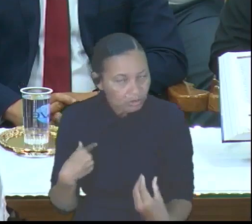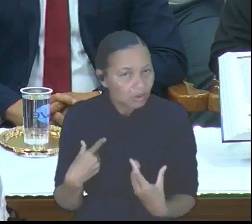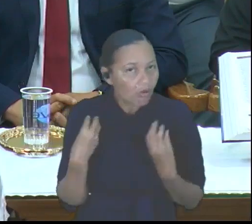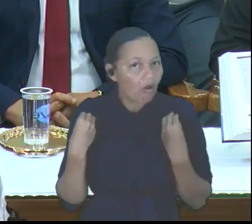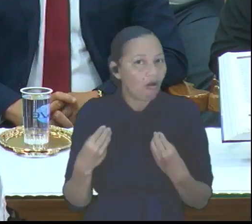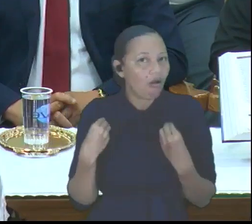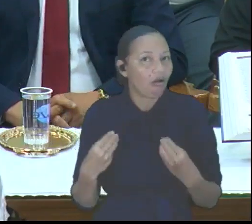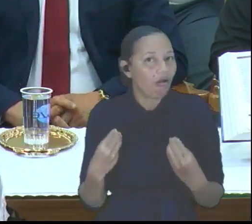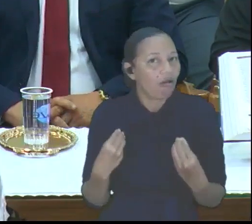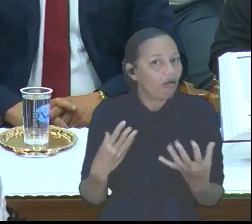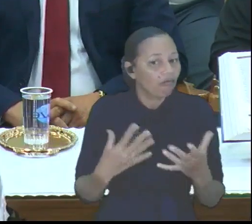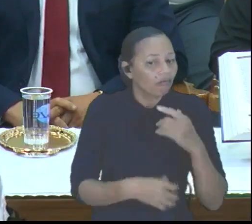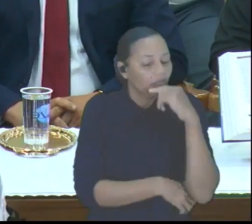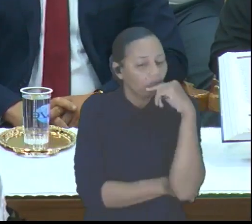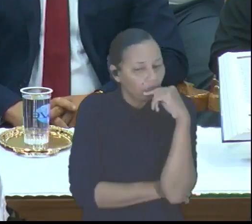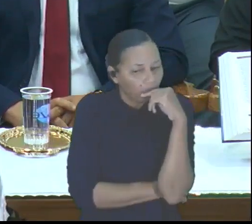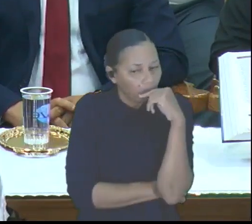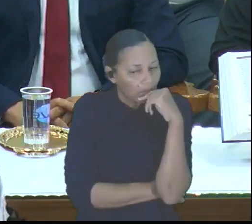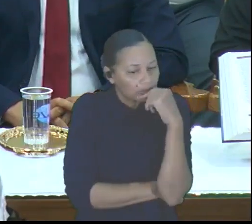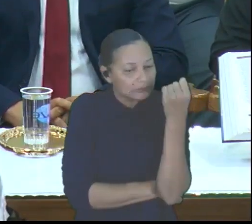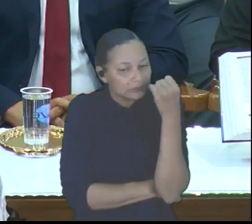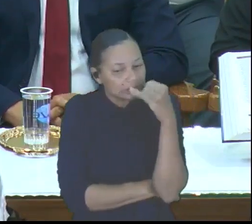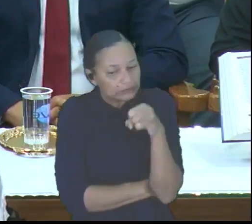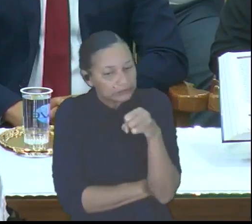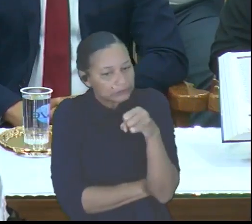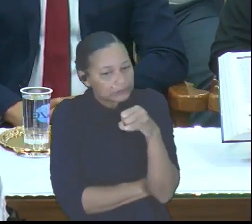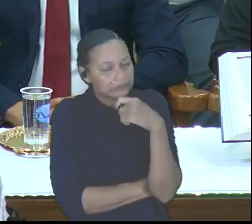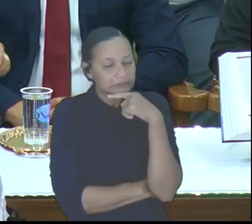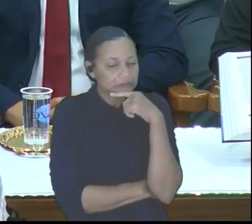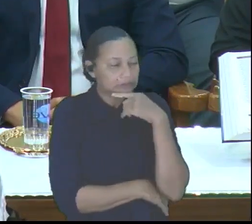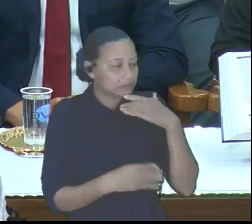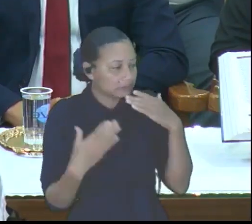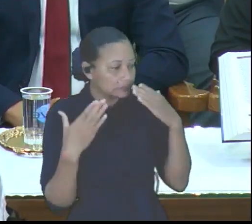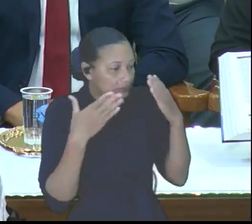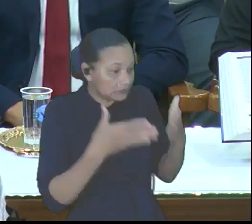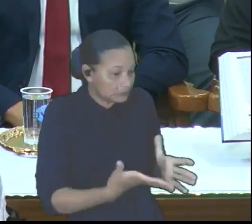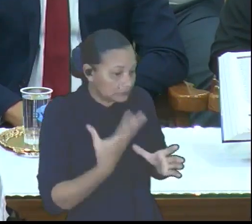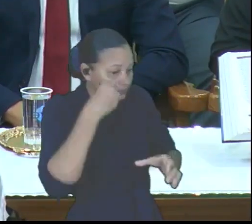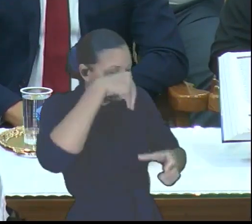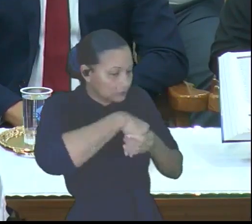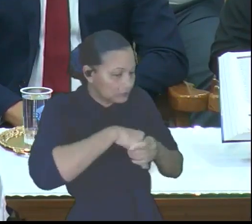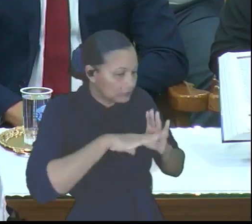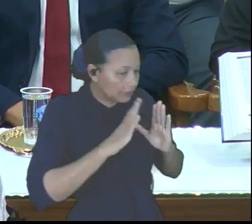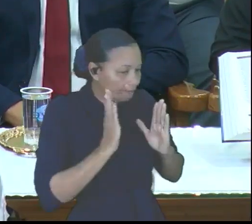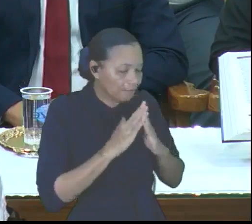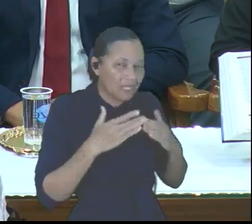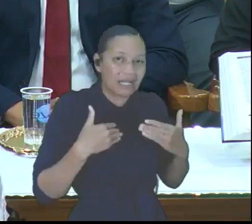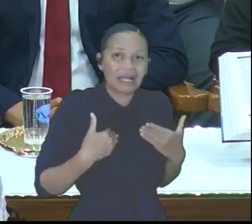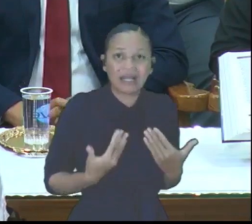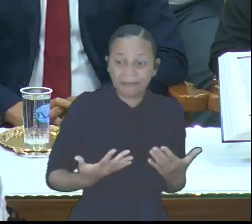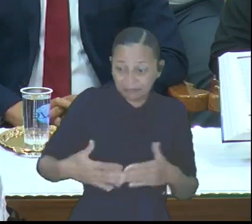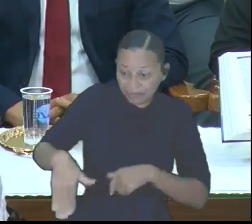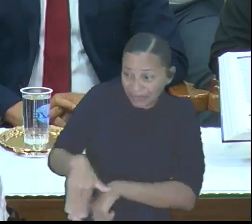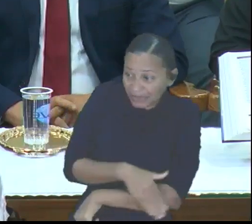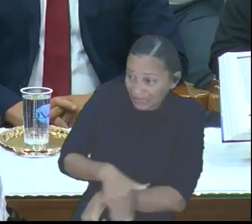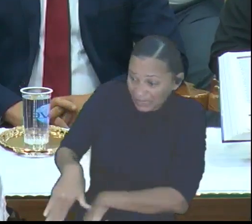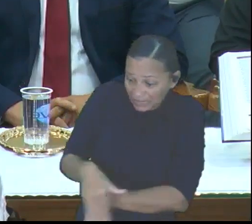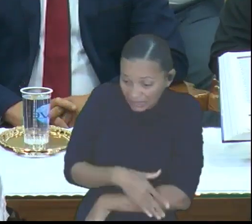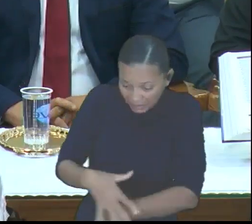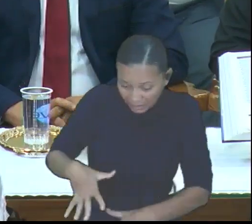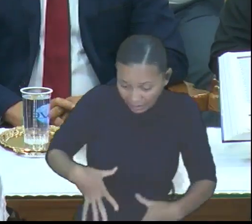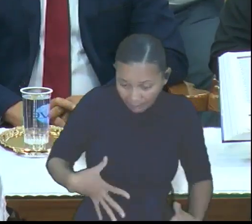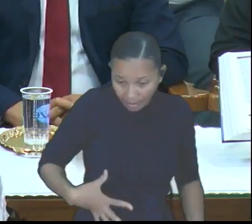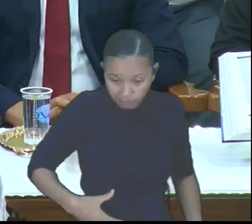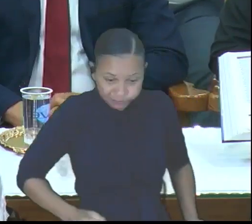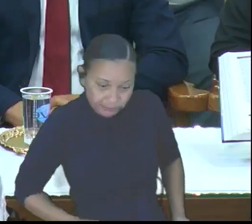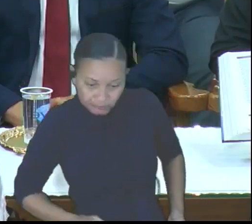humana, imagine o que ele não vai fazer quando chegar dentro da minha casa. Se no meio da rua, só no toque, ele já